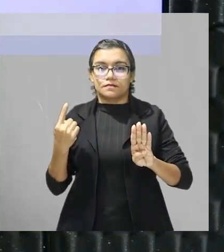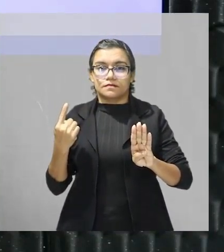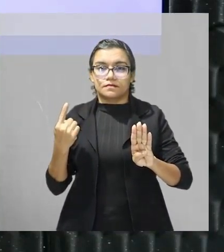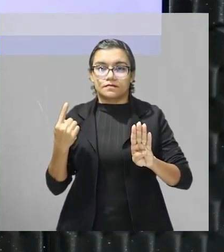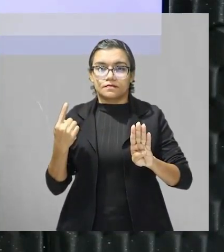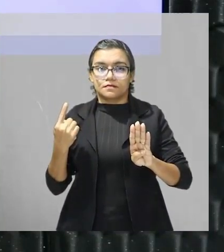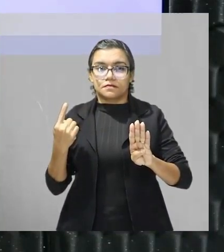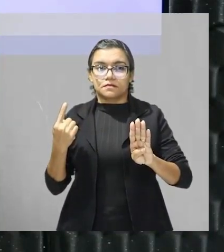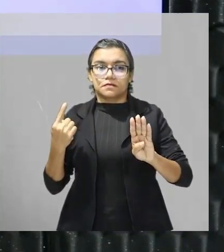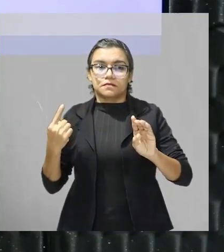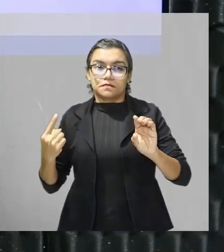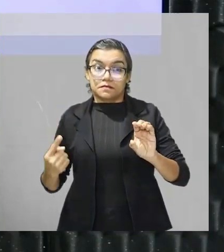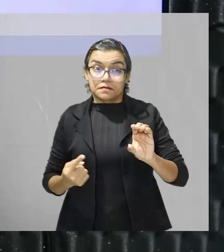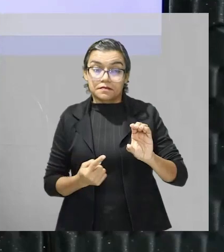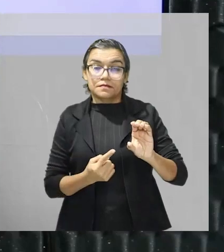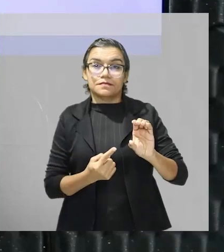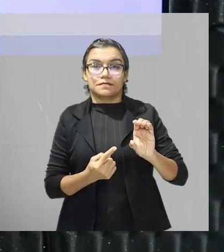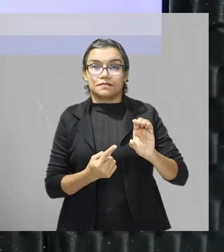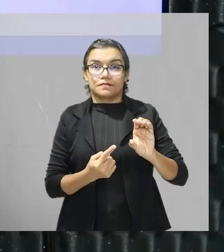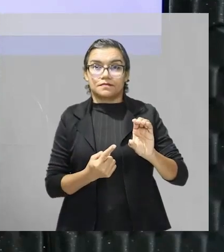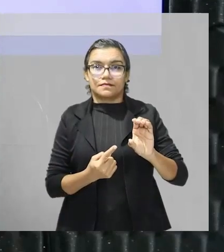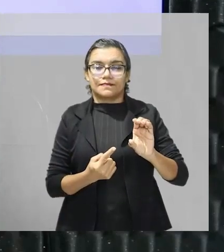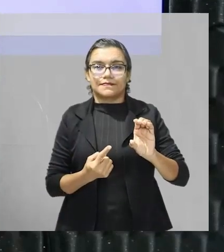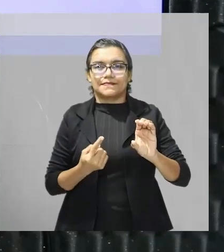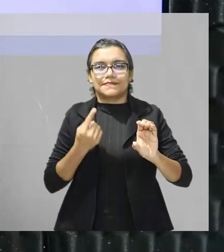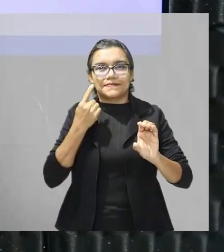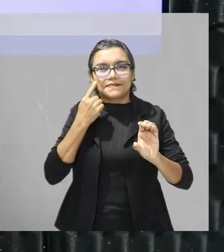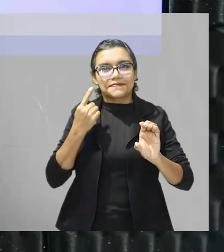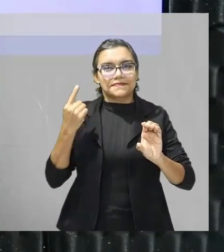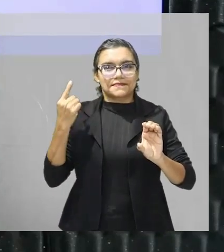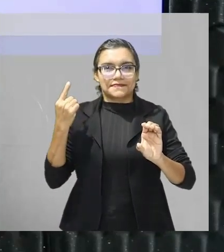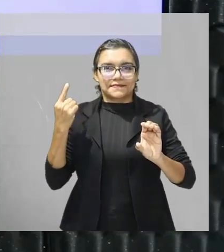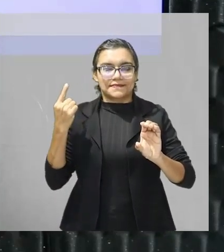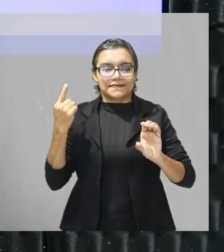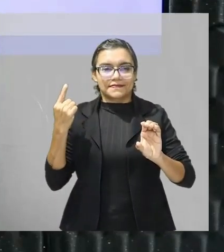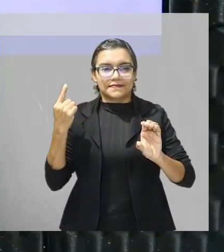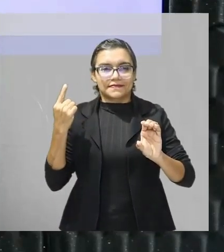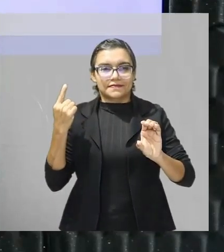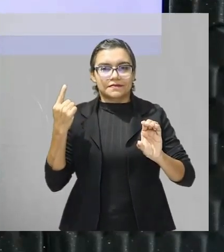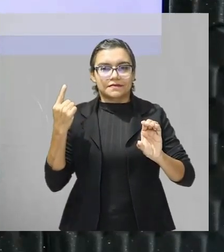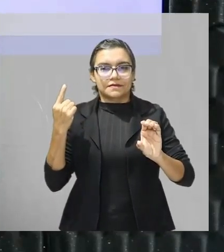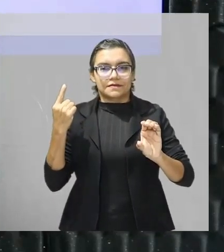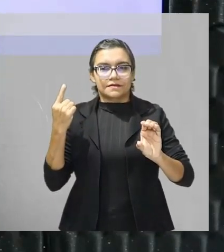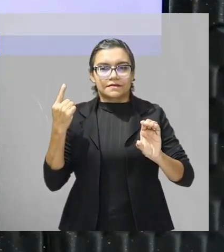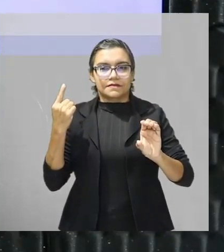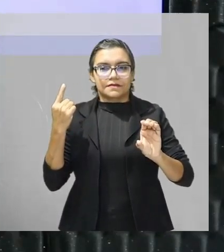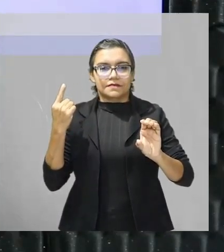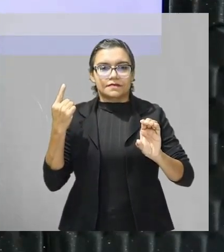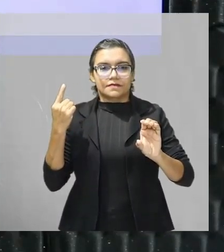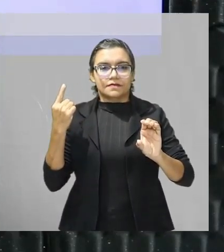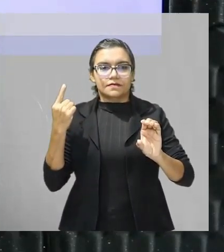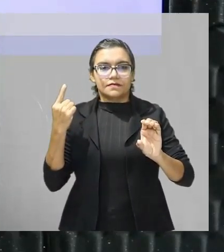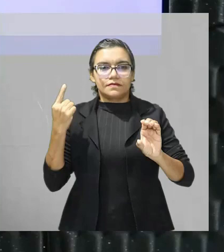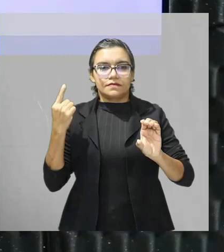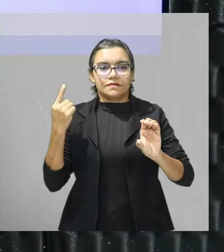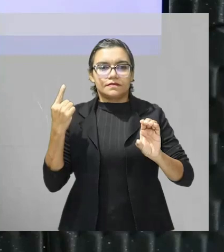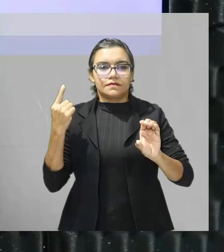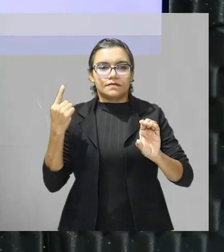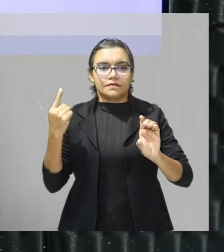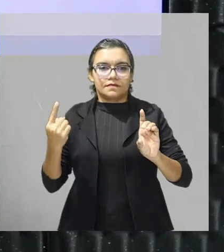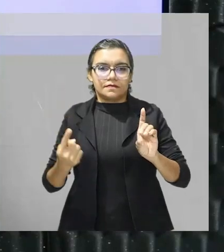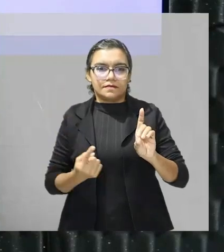por causa da chama letra C produção de derivado amarelo pela reação com o carboidrato